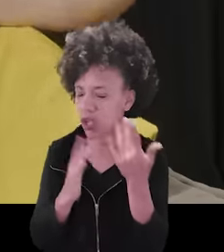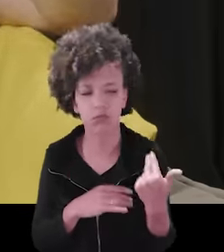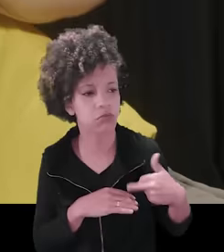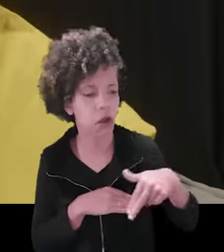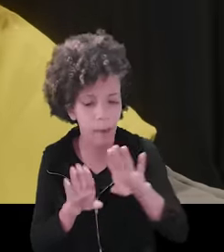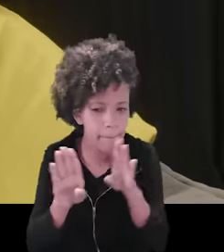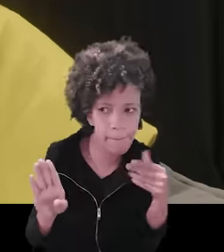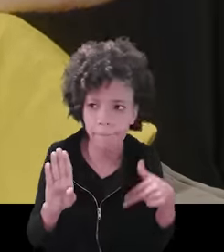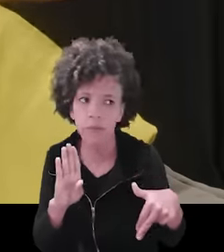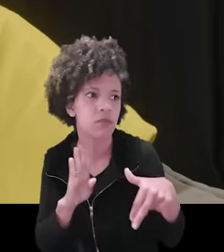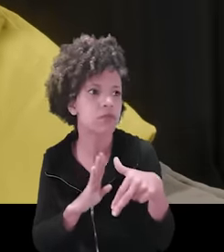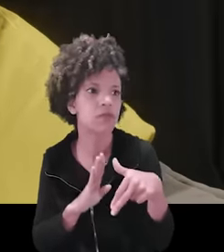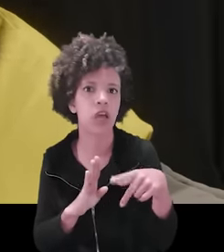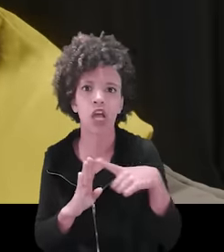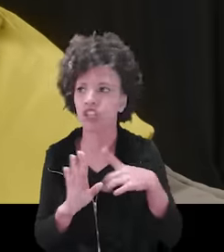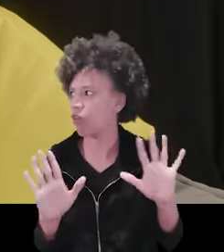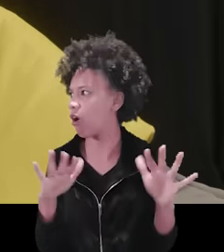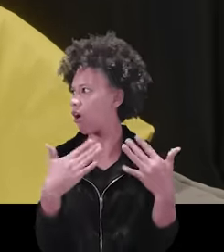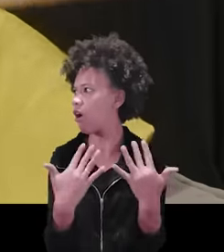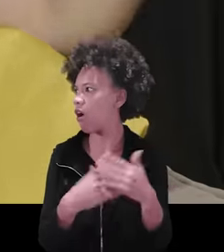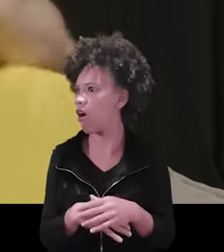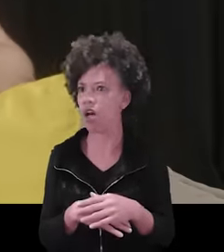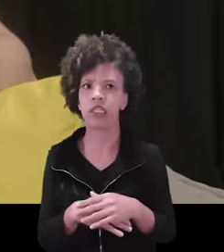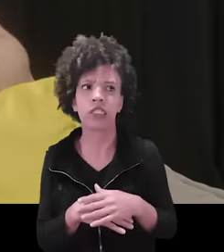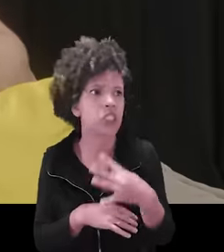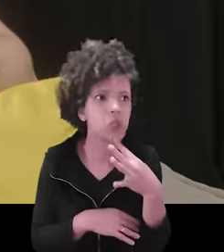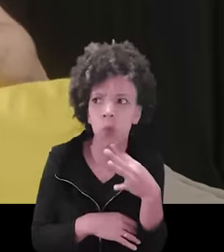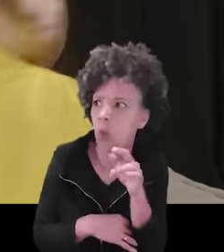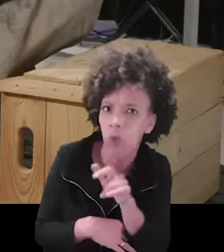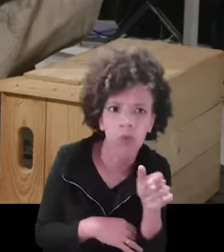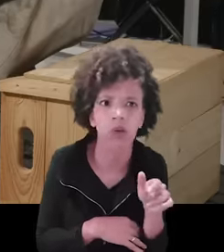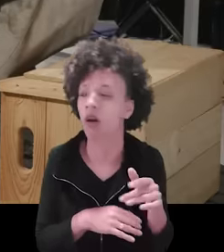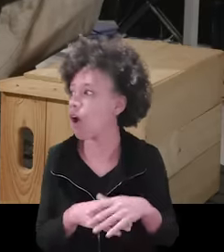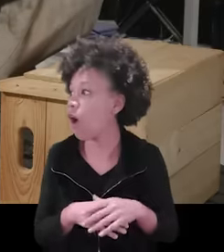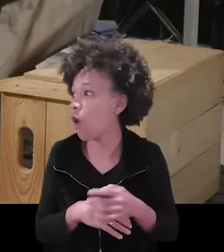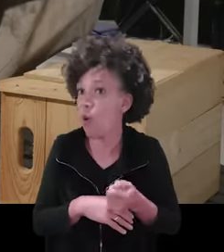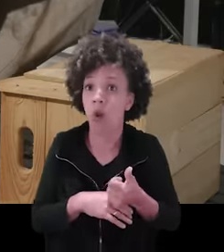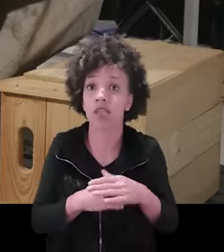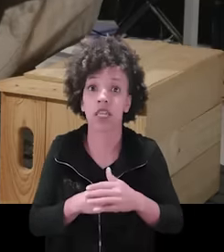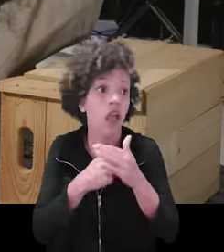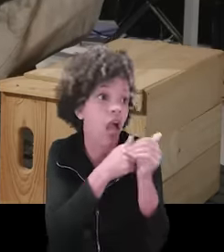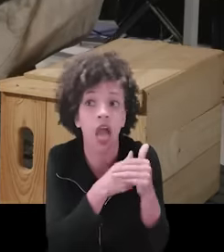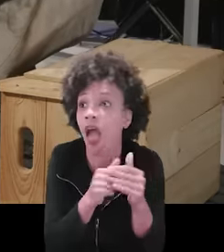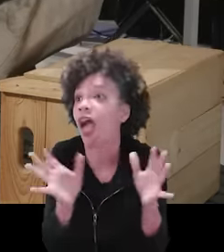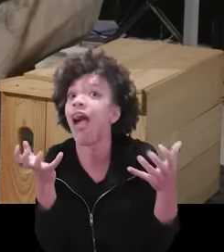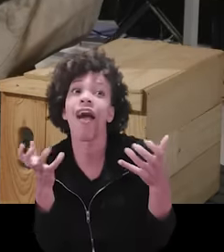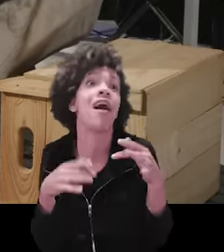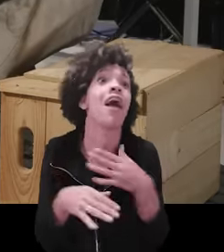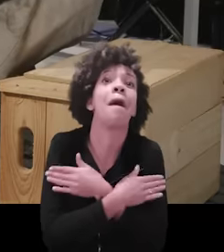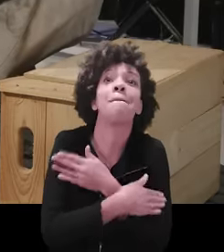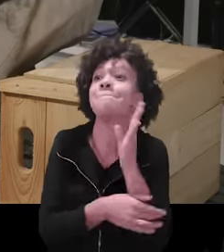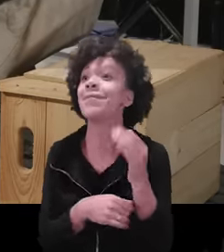teatro lá né eu abrir a portinha assim que uma massa de brasileiros que não se conheciam quase que adulando qualquer um que